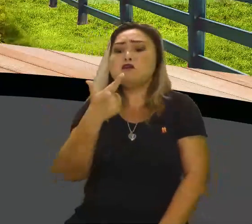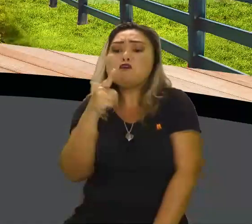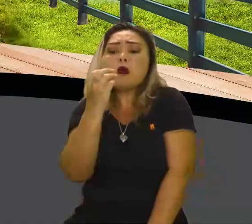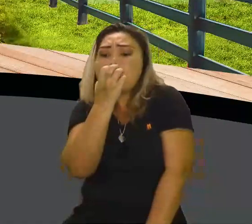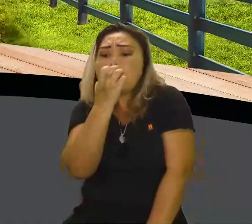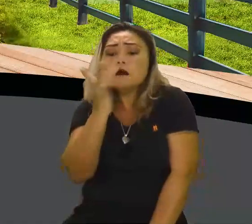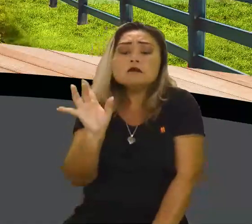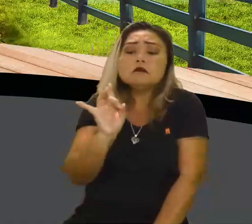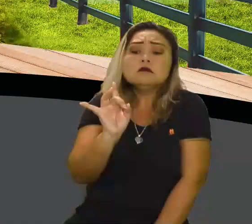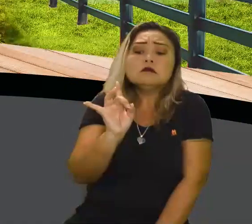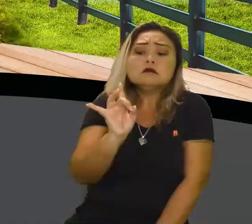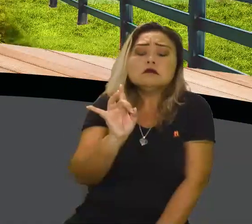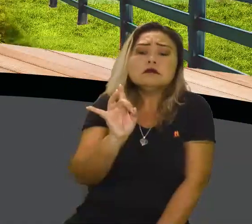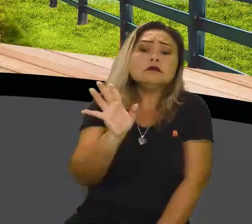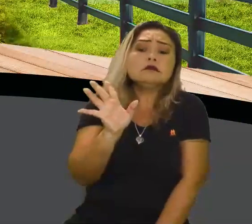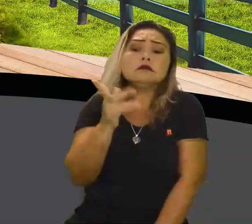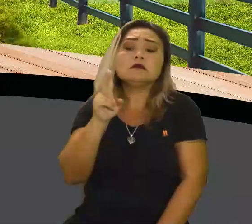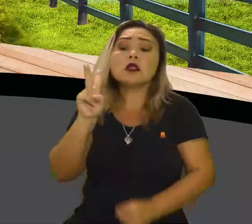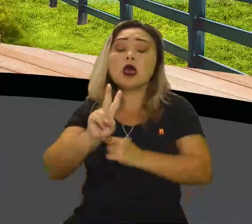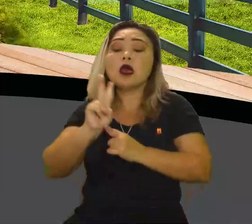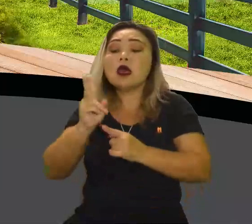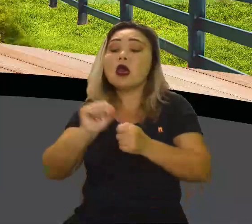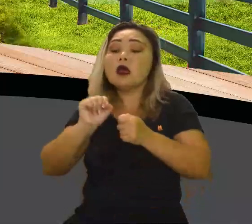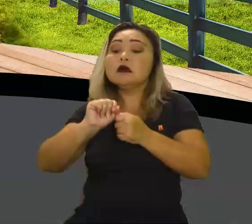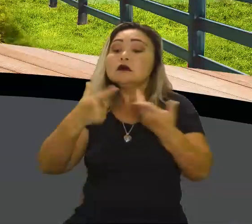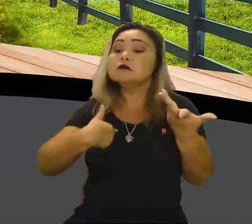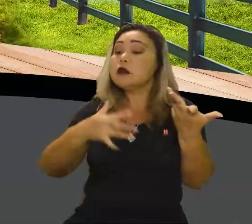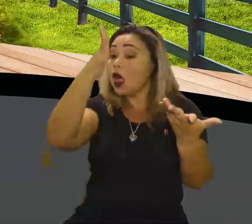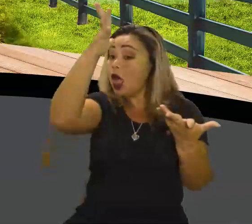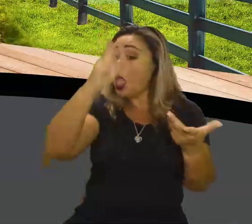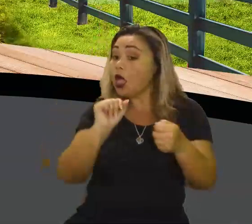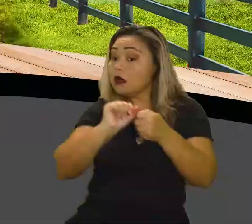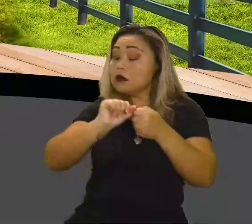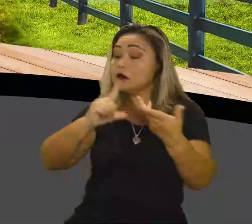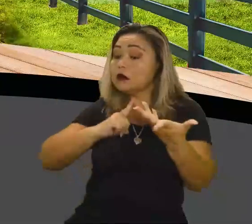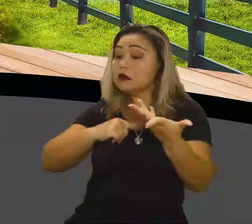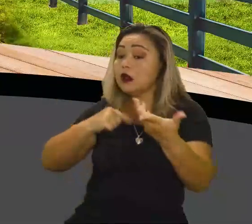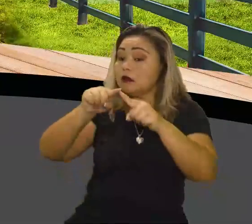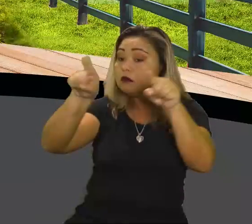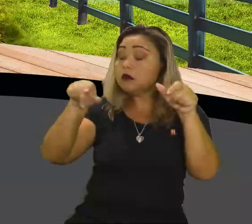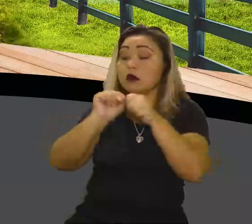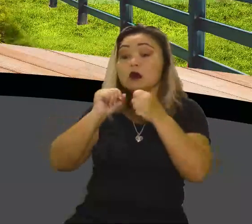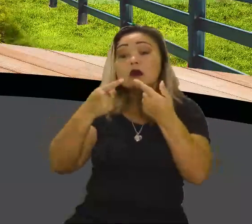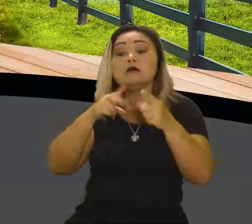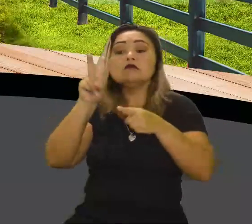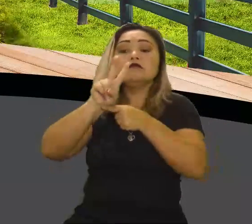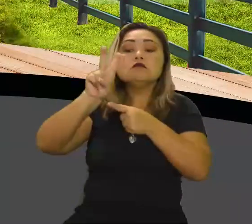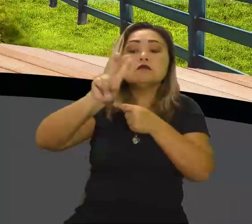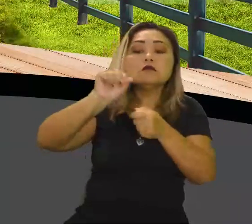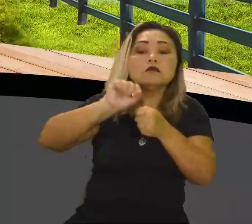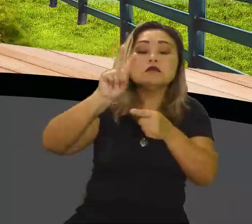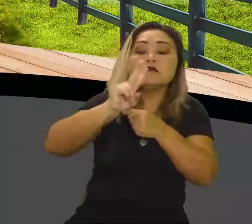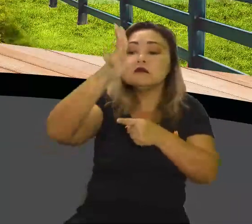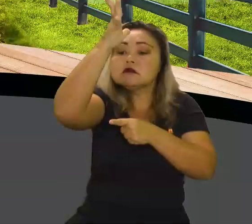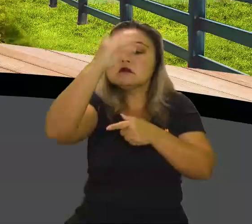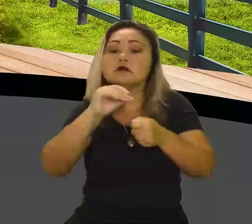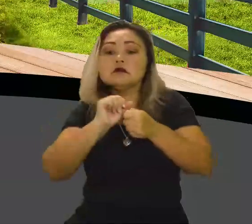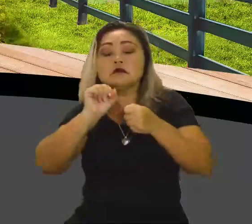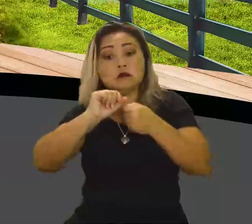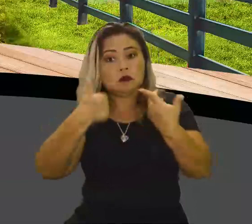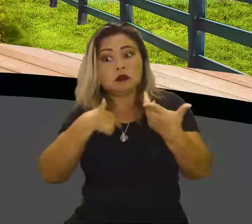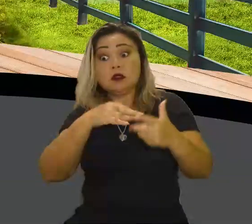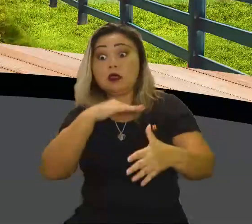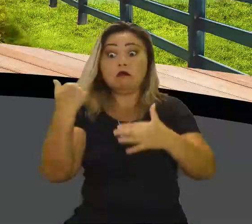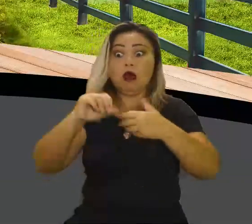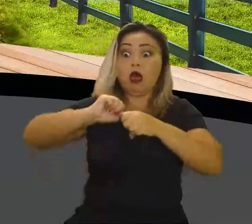cachorro, eu crio galinha aqui no fundo de casa. Então, quais são os manejos? Tratar, que a gente fala tratar a galinha, mas tratar a galinha não estou falando